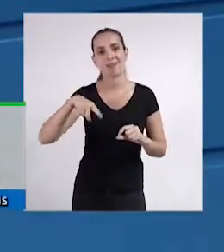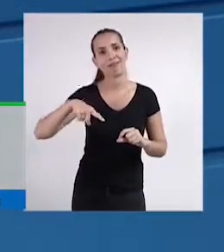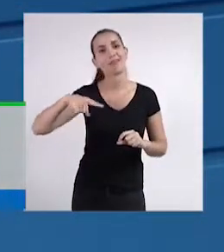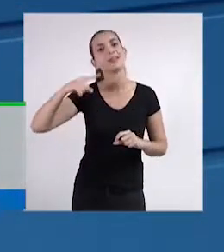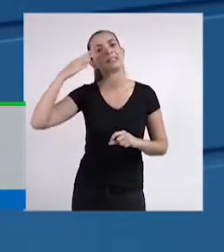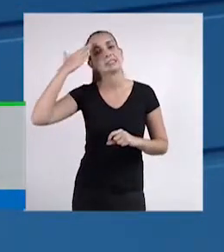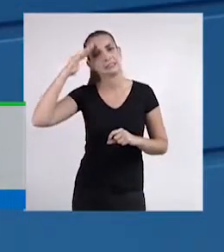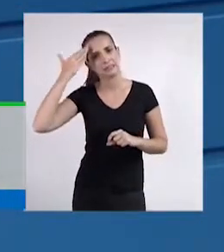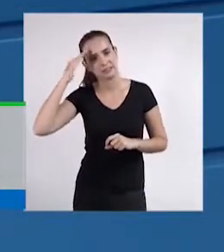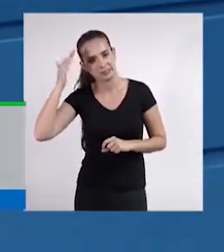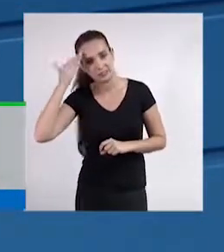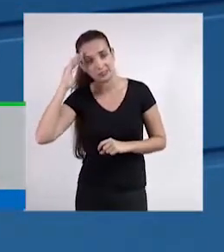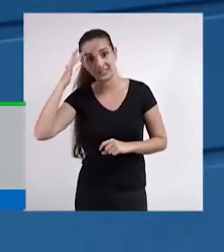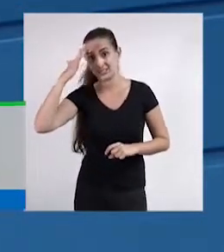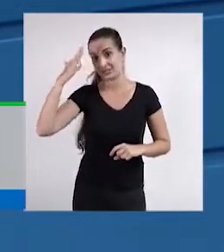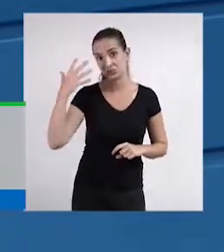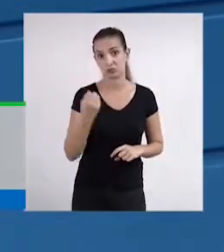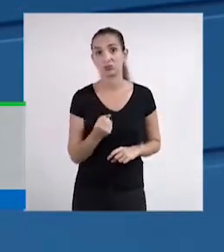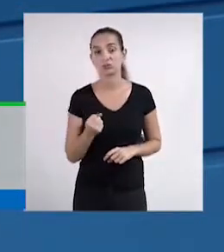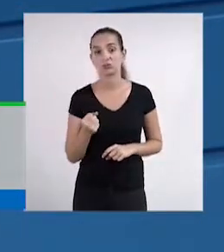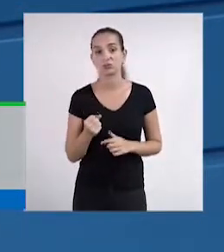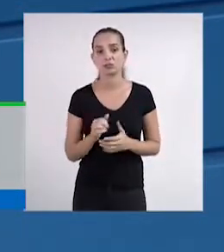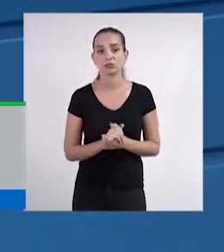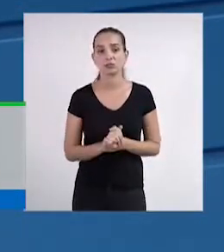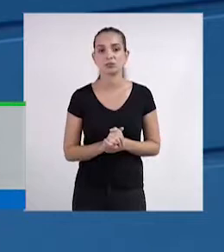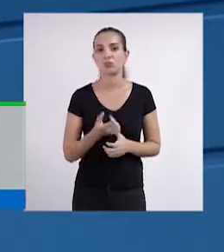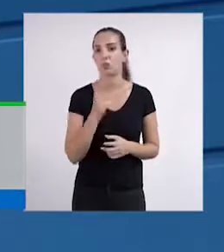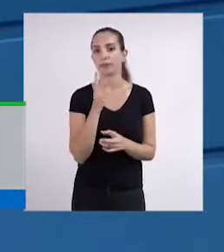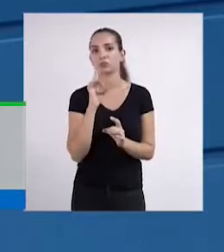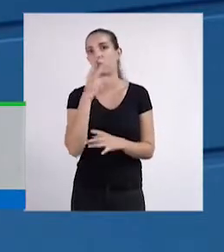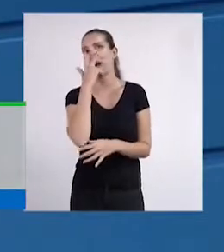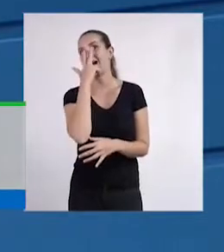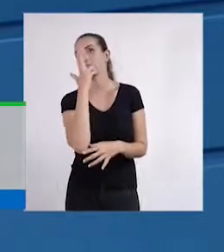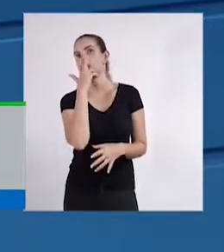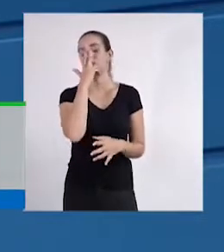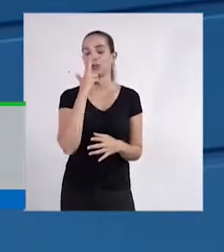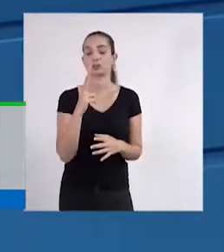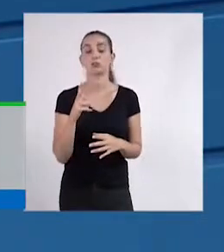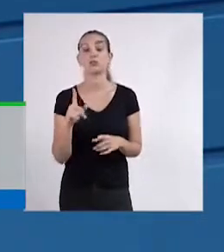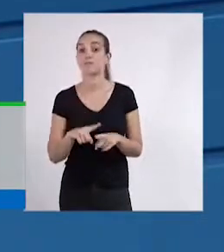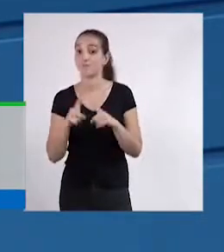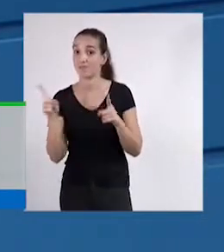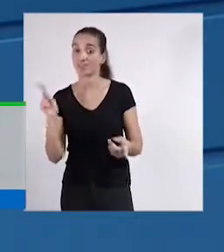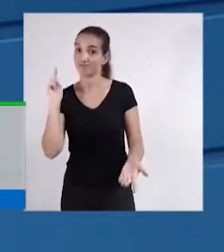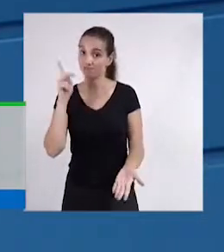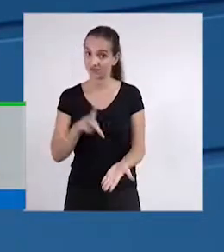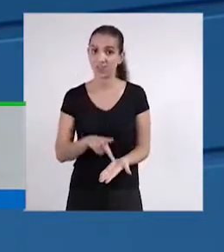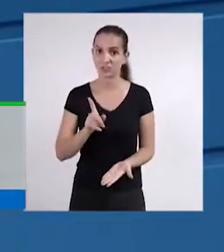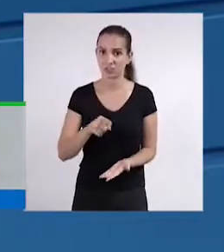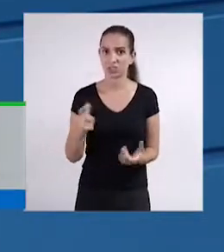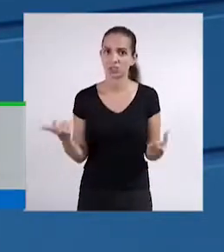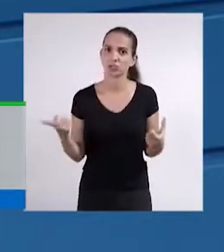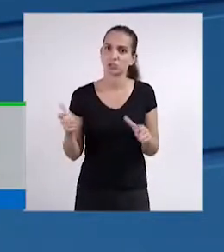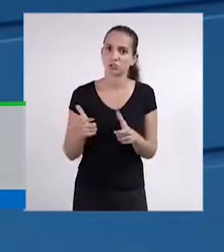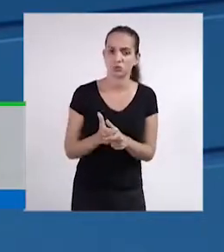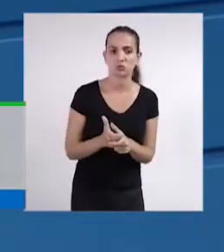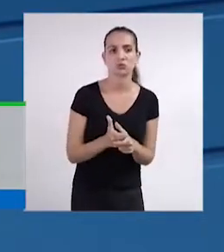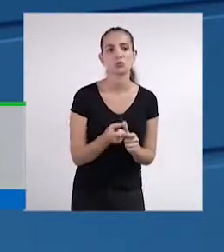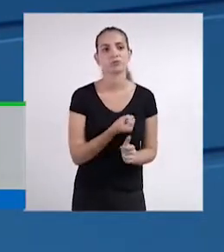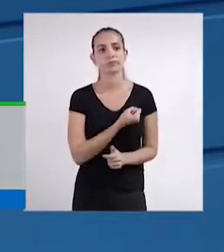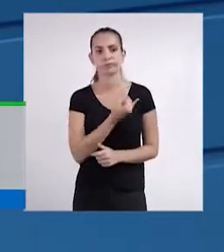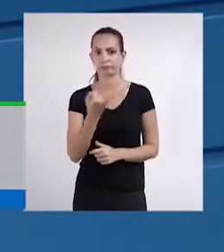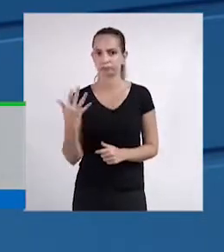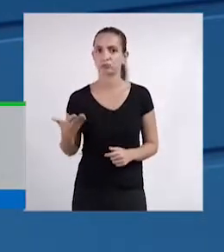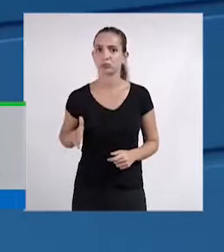de que essa decisão ela não partiu do achismo. O fato contundente é a diminuição dos peixes